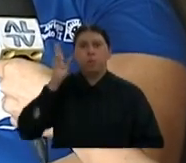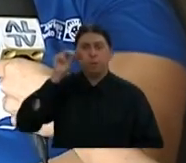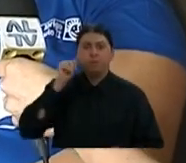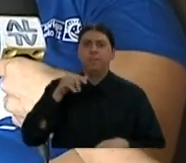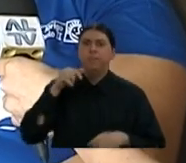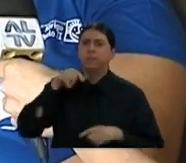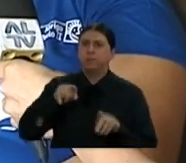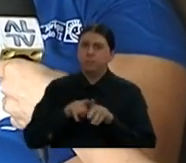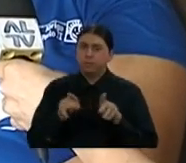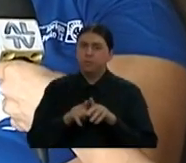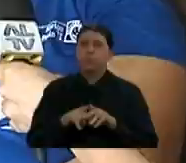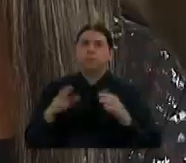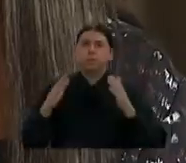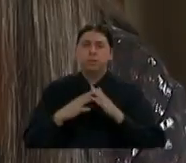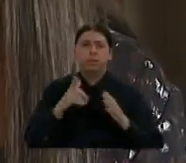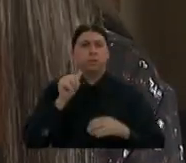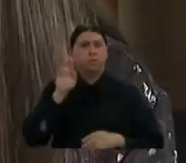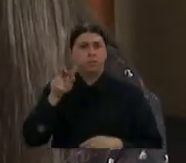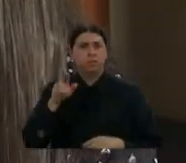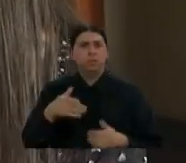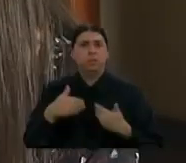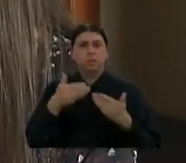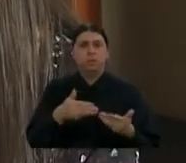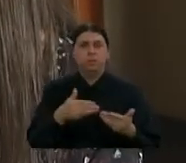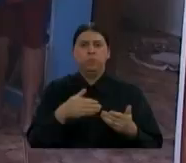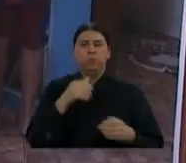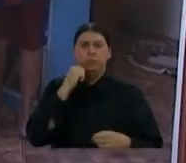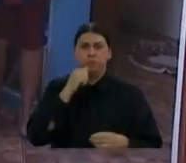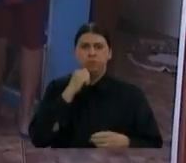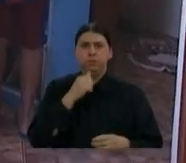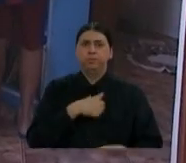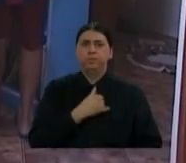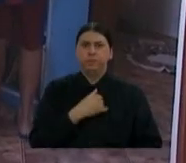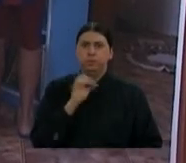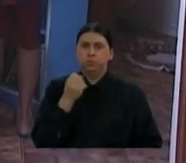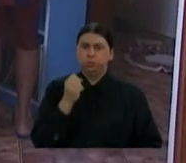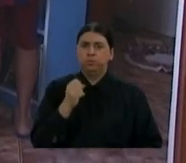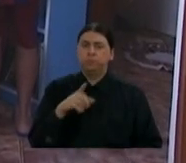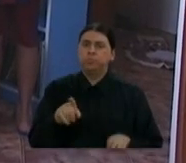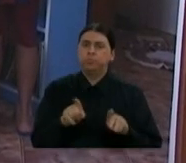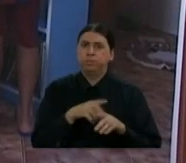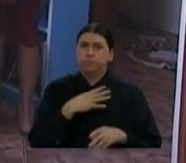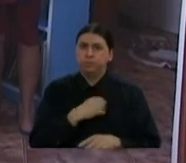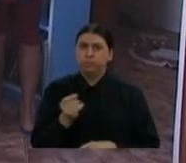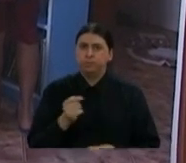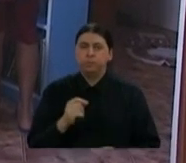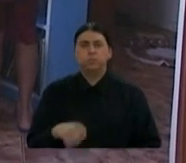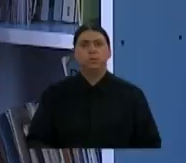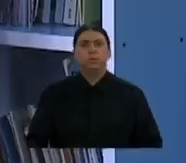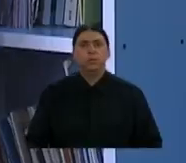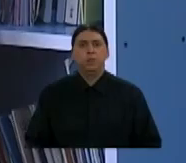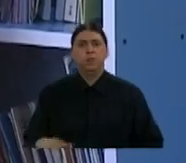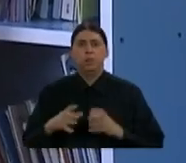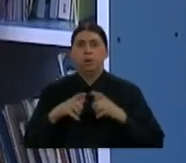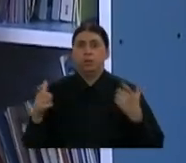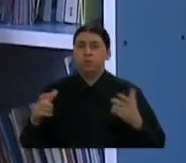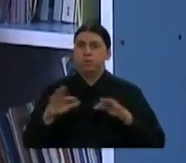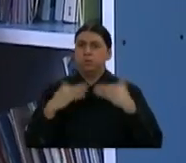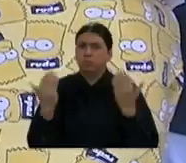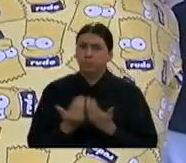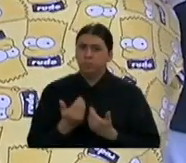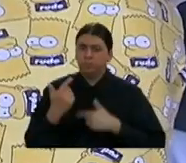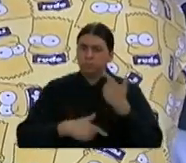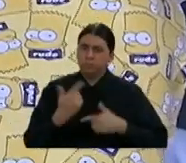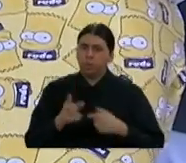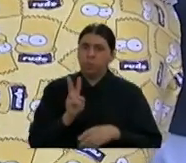vem introduzir a casa lar bem pra ela recebe igual é uma grande família que tem que trabalhar tem que cuidar de quem cuida com carinho e um amor